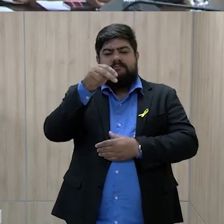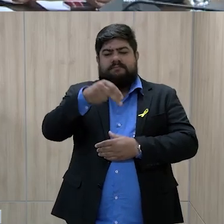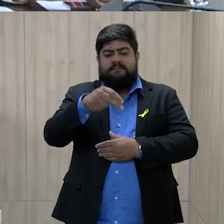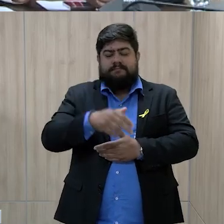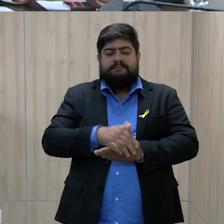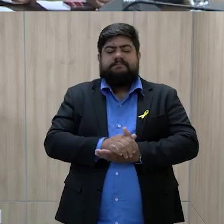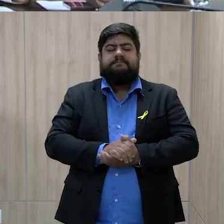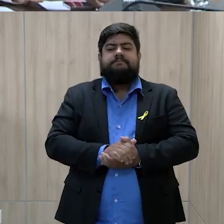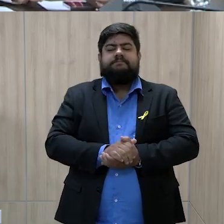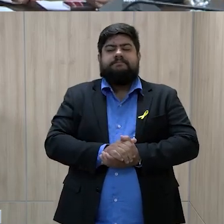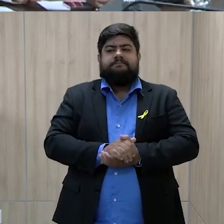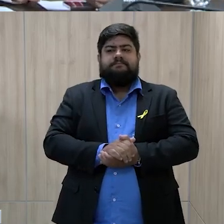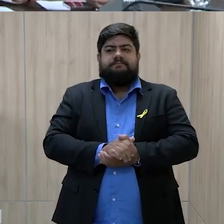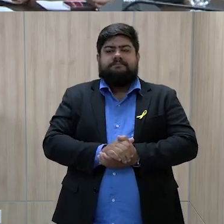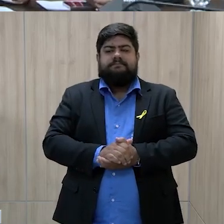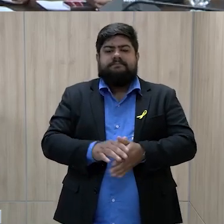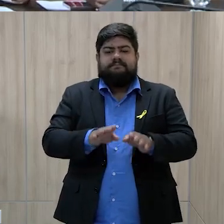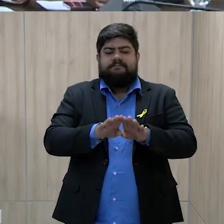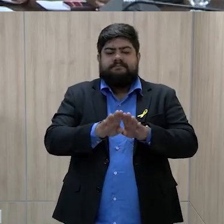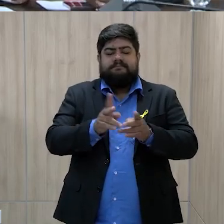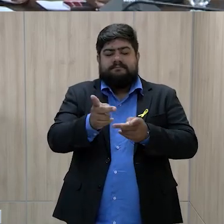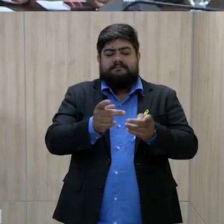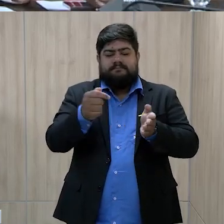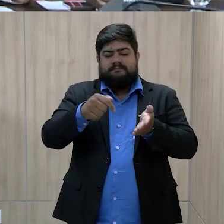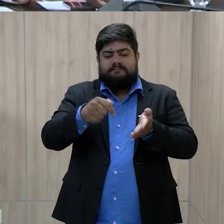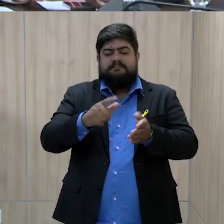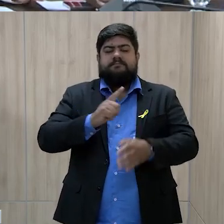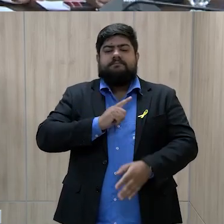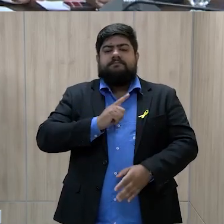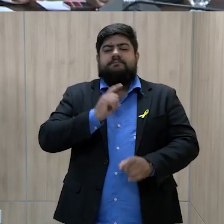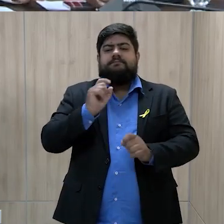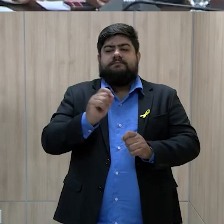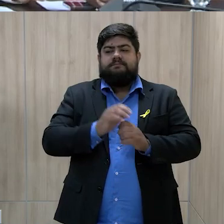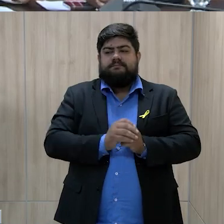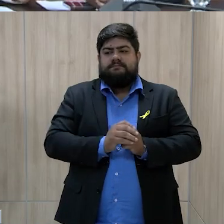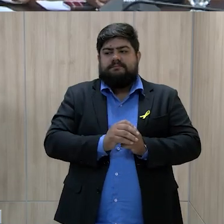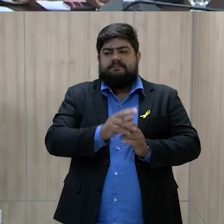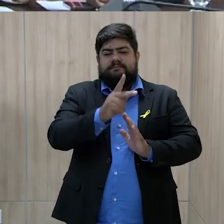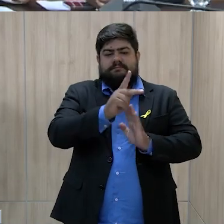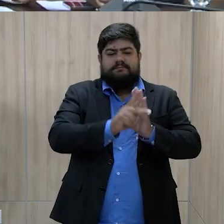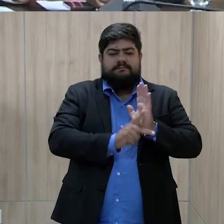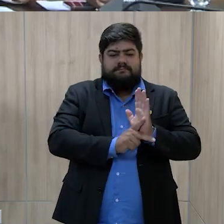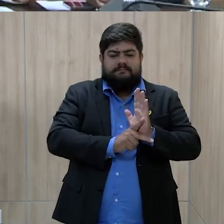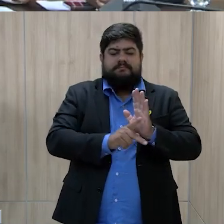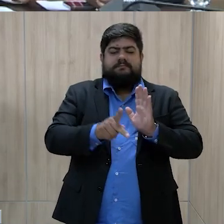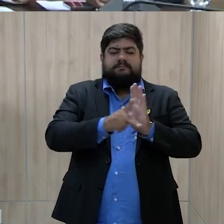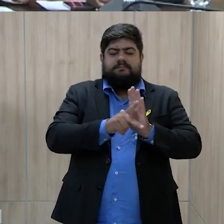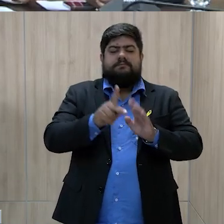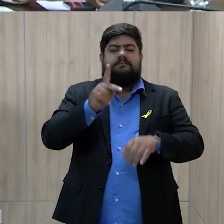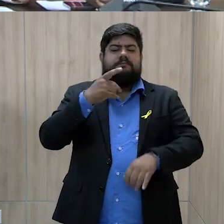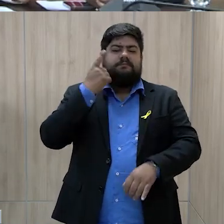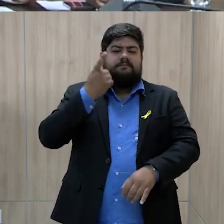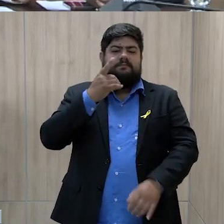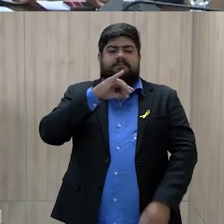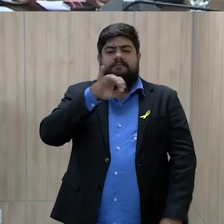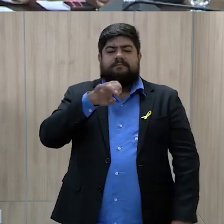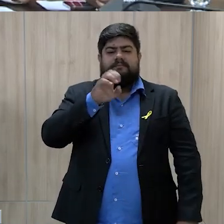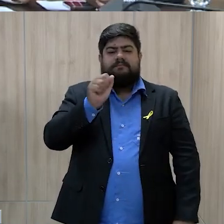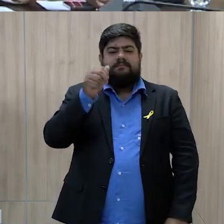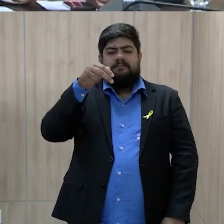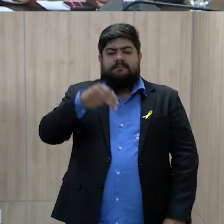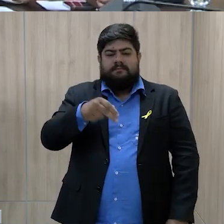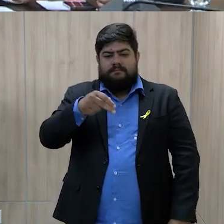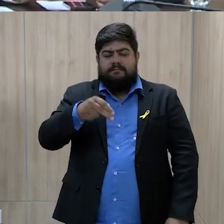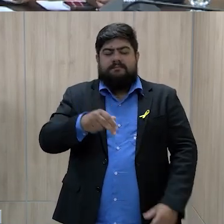Alan Queiroz e o presente projeto encontra-se apostado com parecer do eminente Deputado